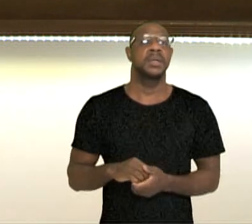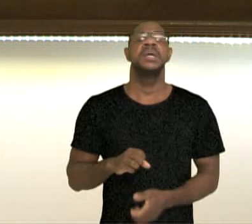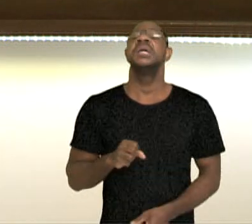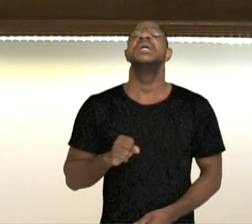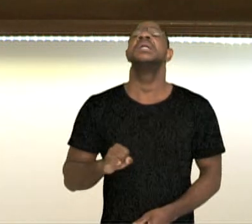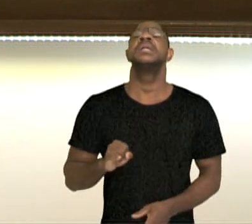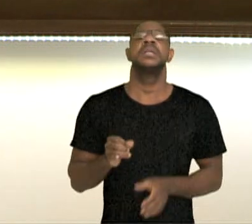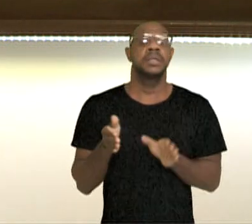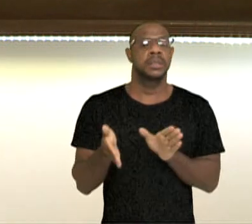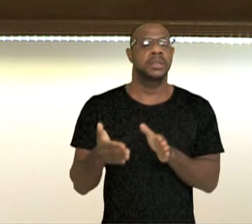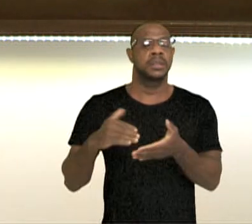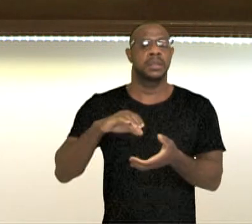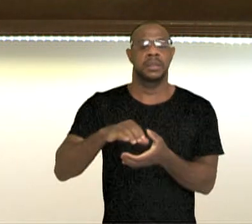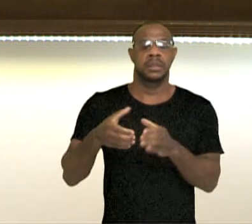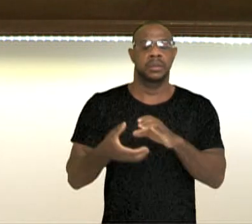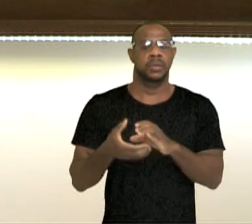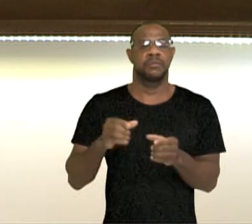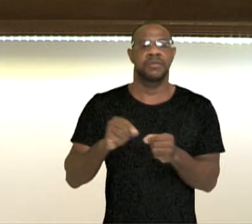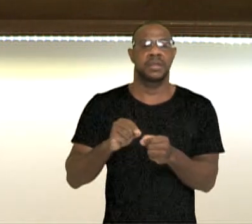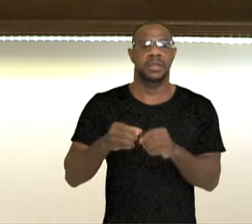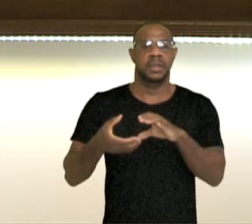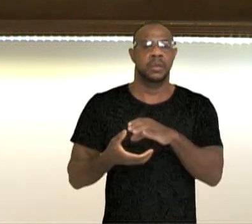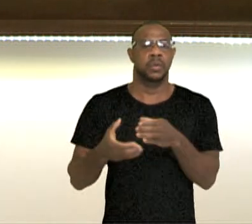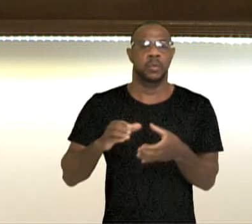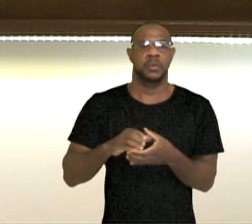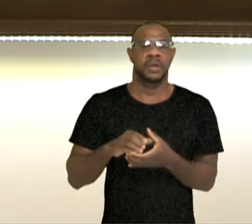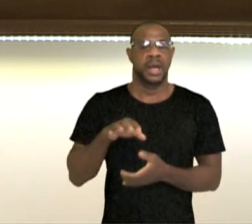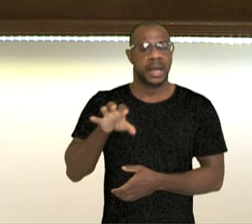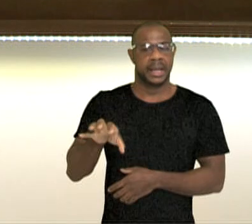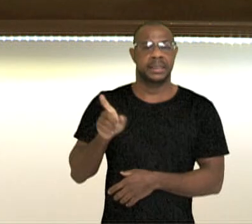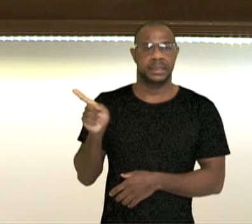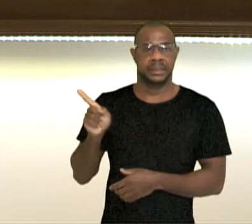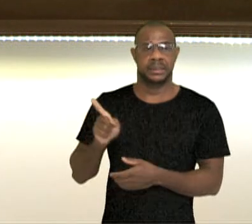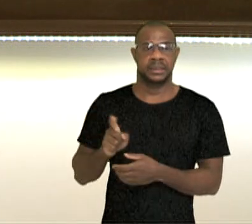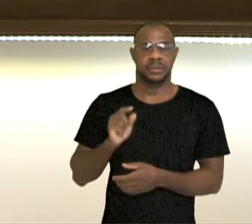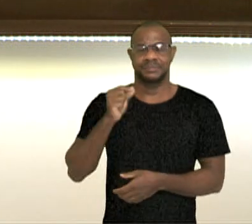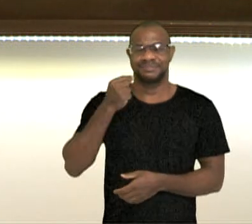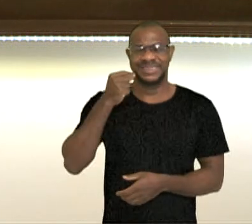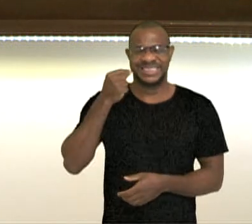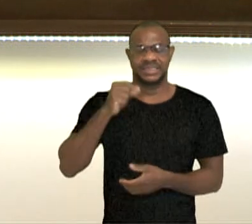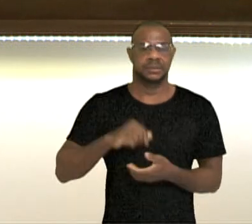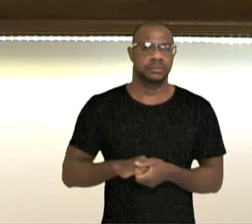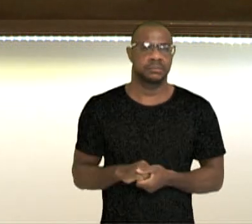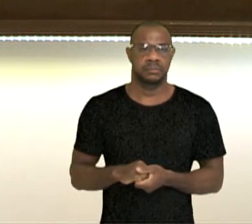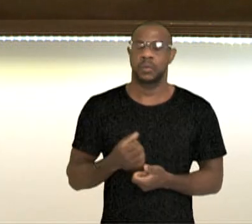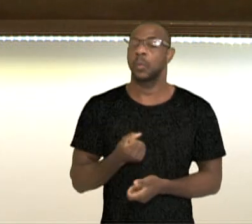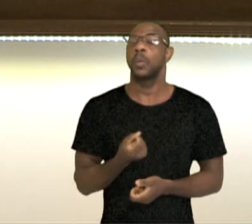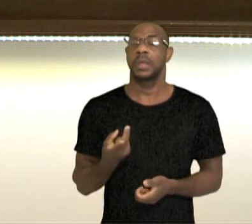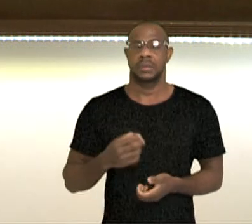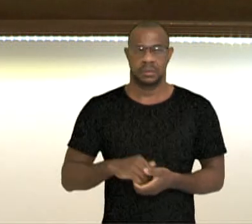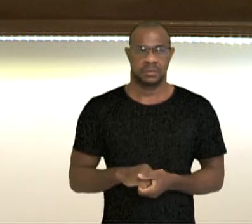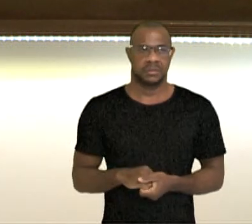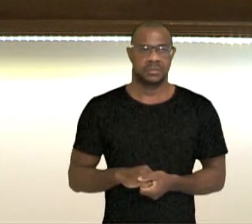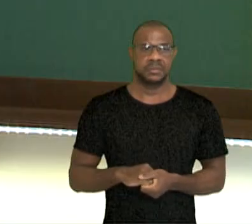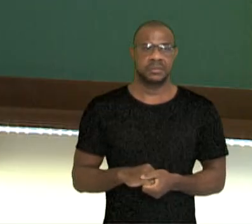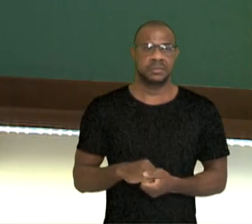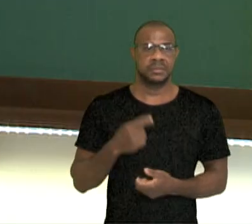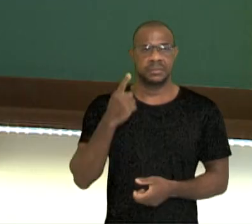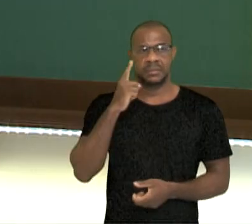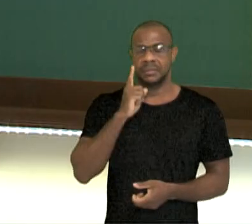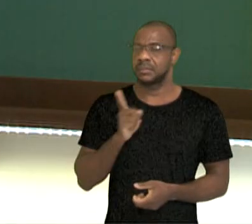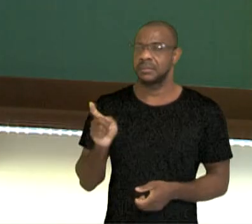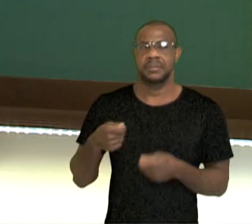cubo? Se fosse montar um cubo dessa forma, com palitos e bolinhas, quantos seriam? Vamos lá ver.